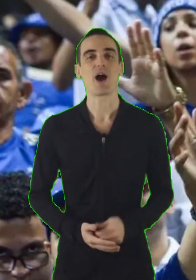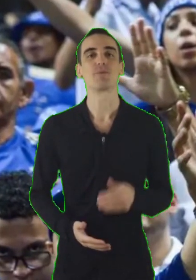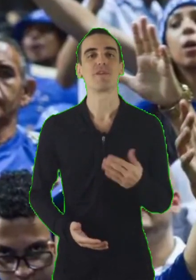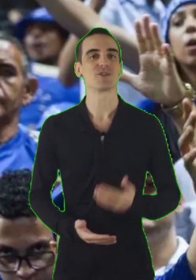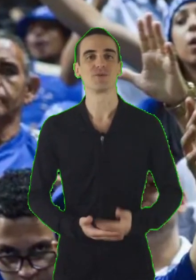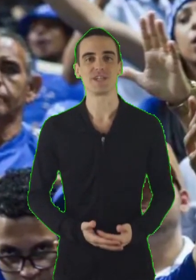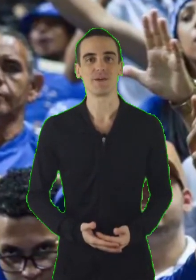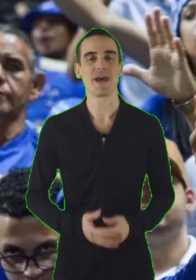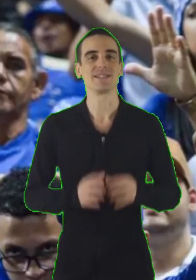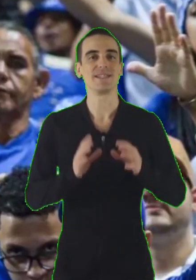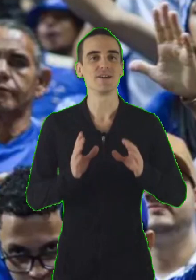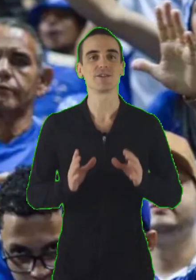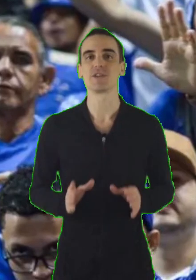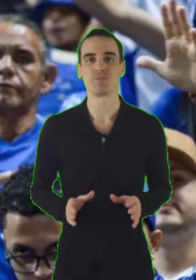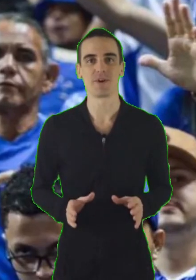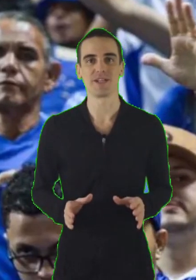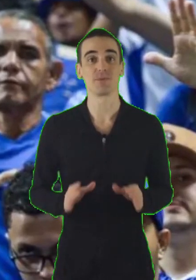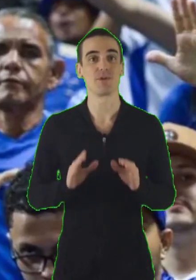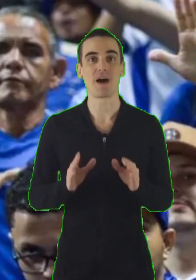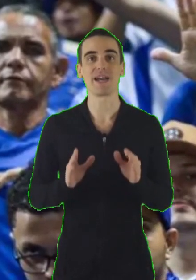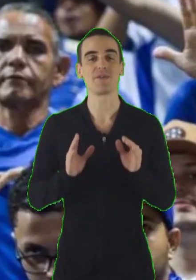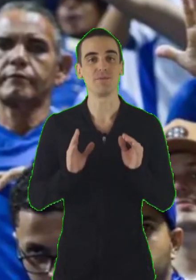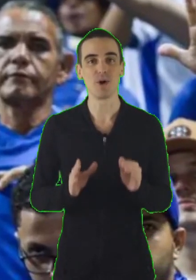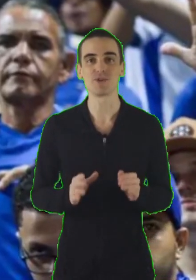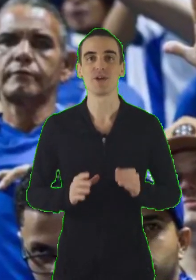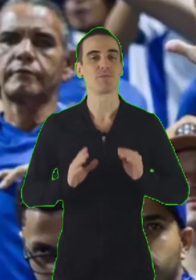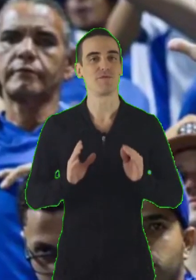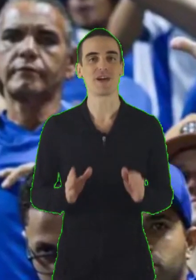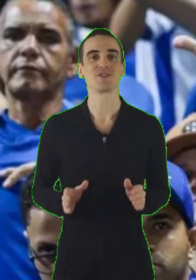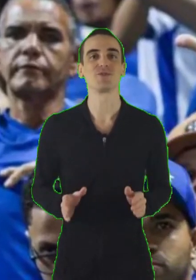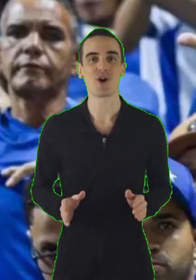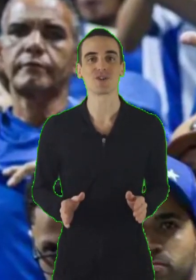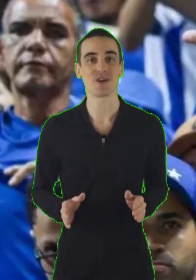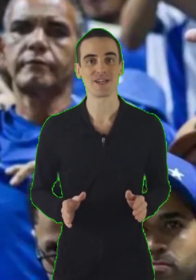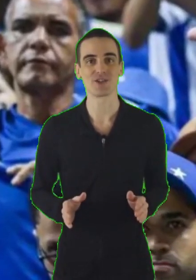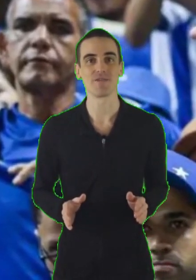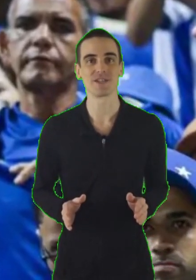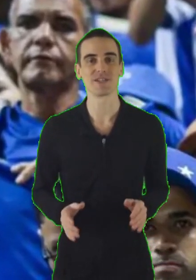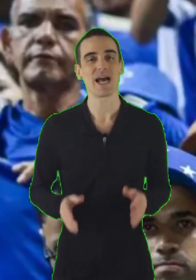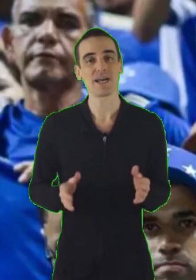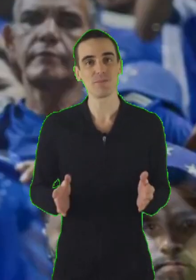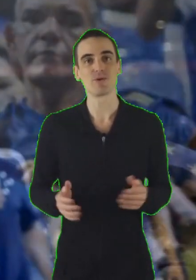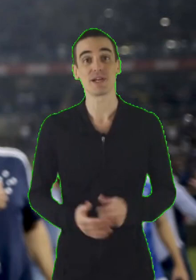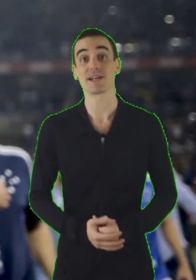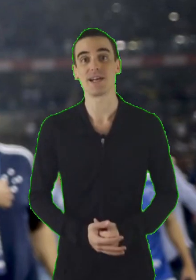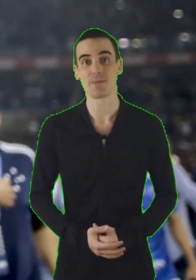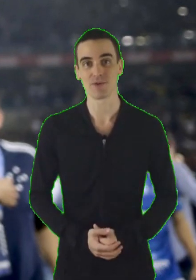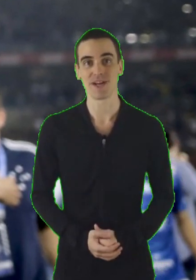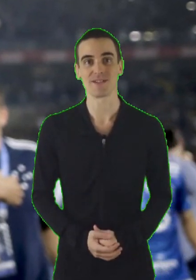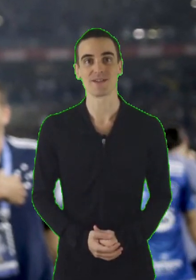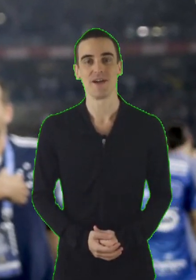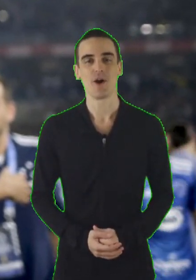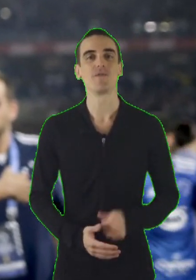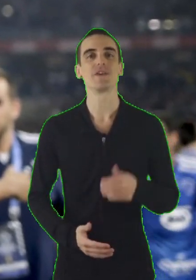celeste. Se inscreva no canal para ficar por dentro de tudo que rola nos bastidores da Raposa, sempre em primeira mão para você. O